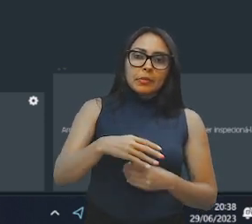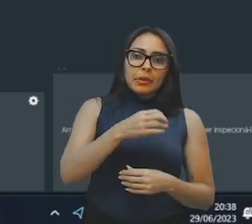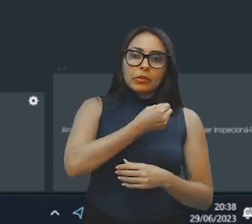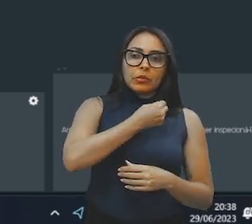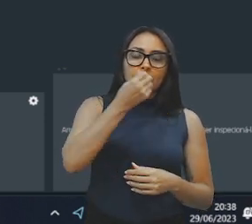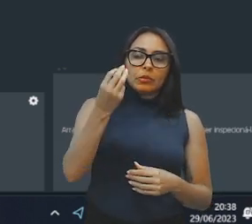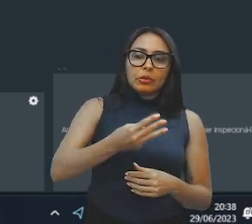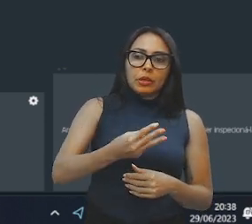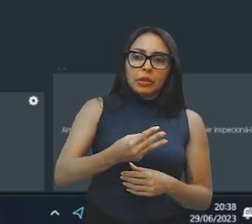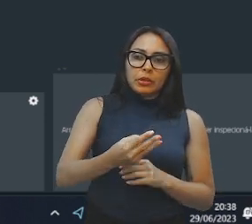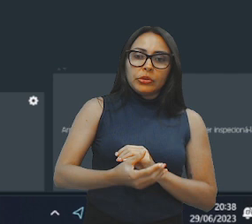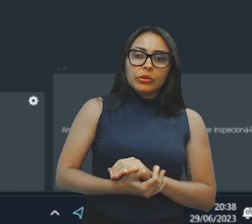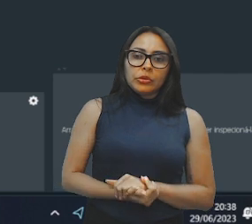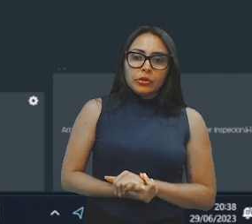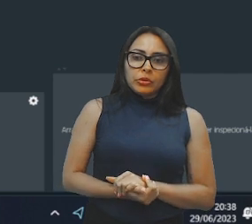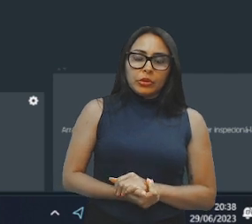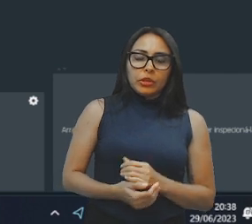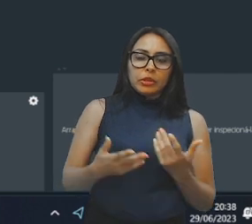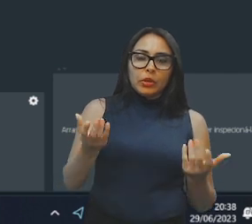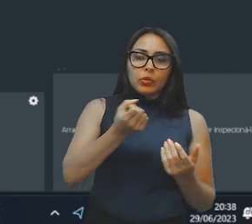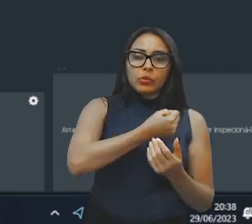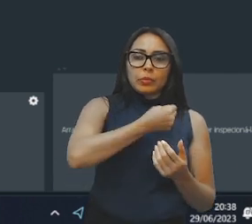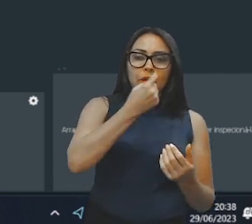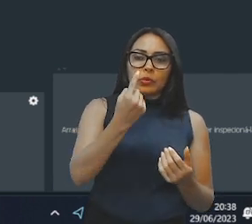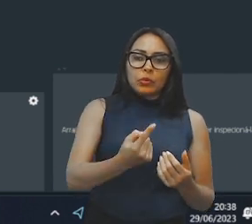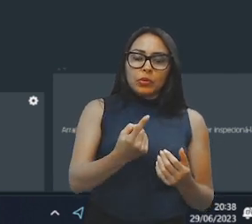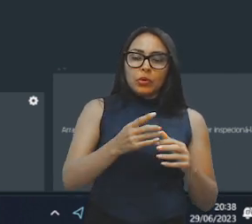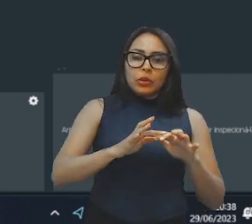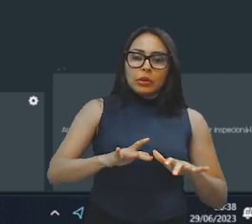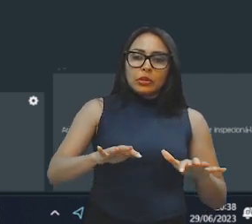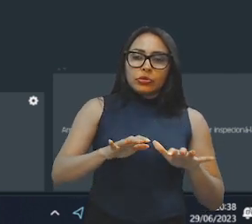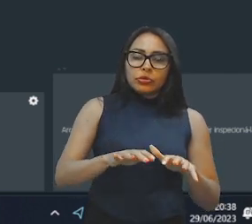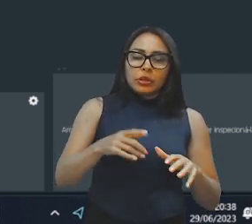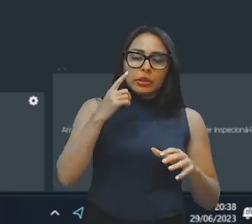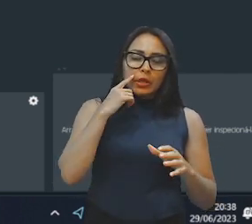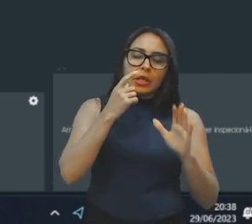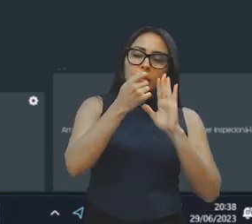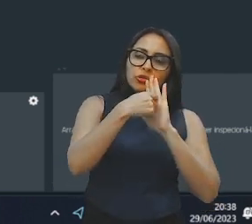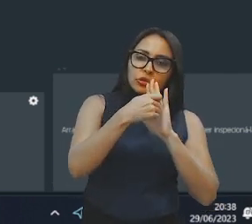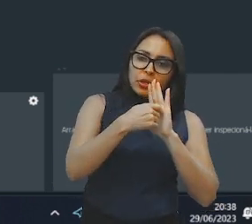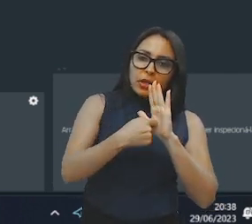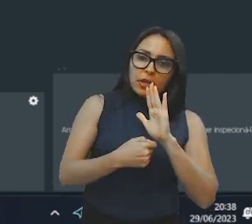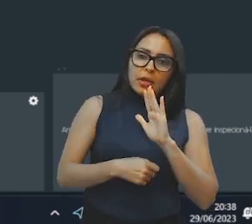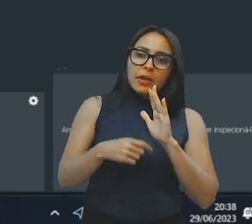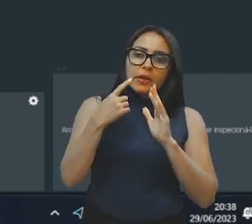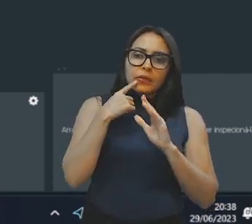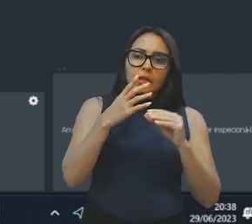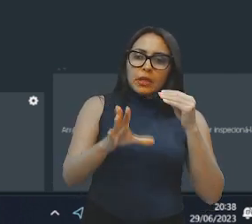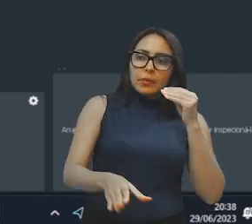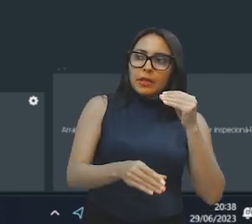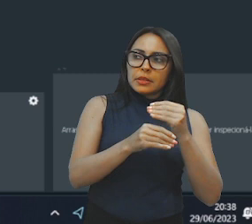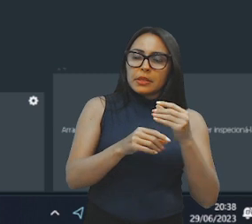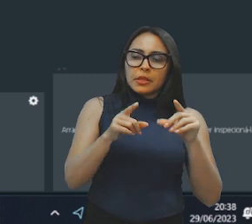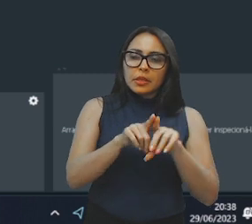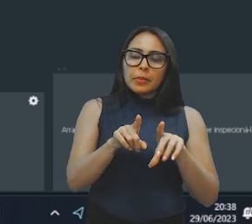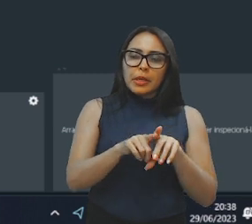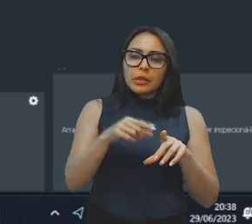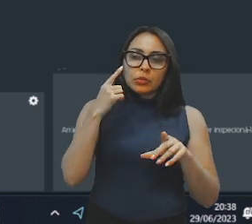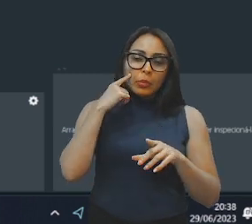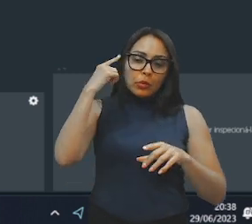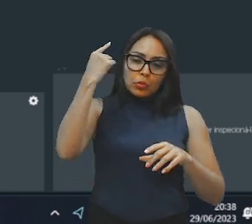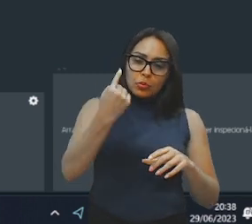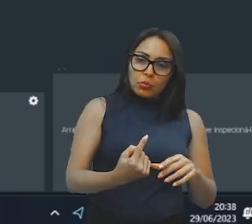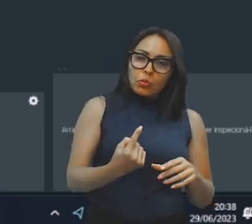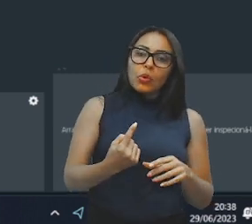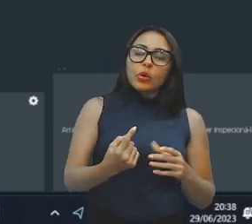recebendo número 1, digite o número inteiro, ele escreve na tela, armazena isso na variável número. Se o número for menor